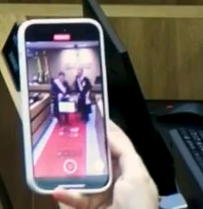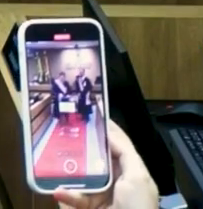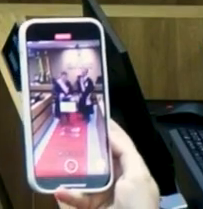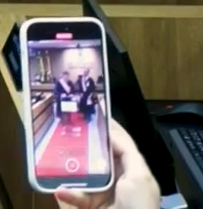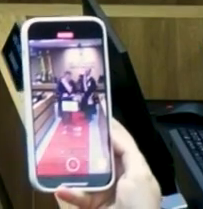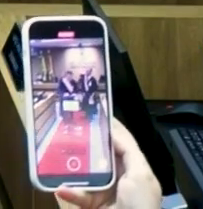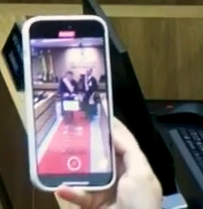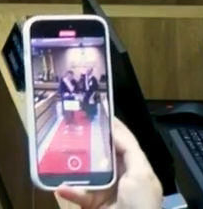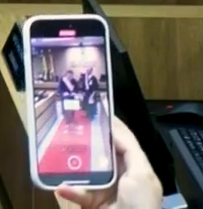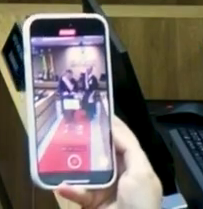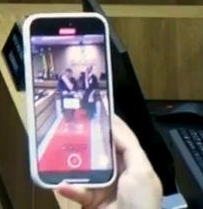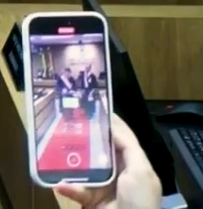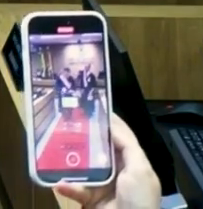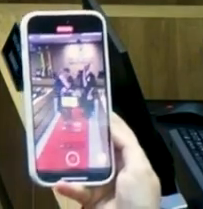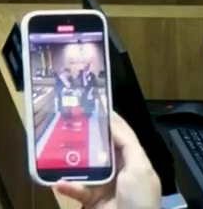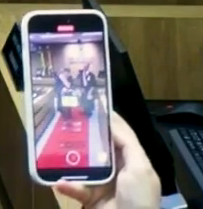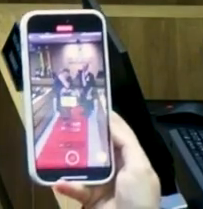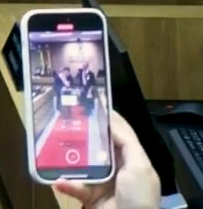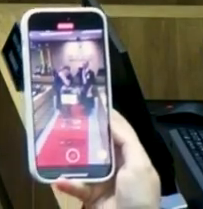empossado